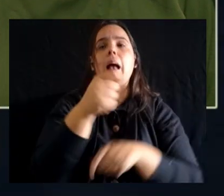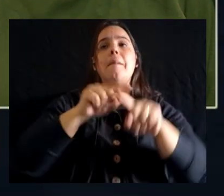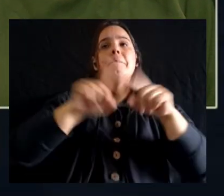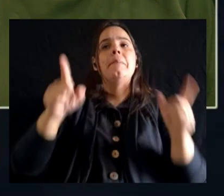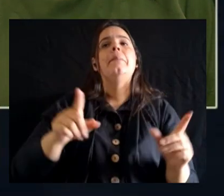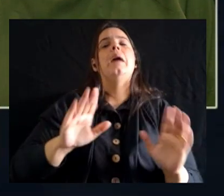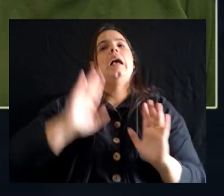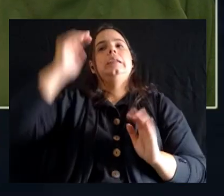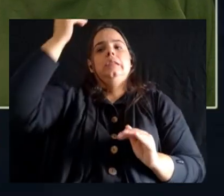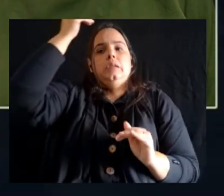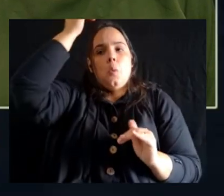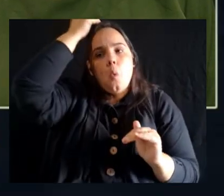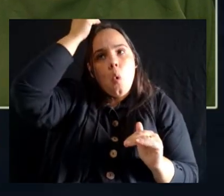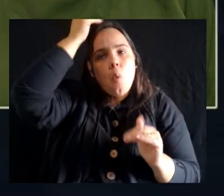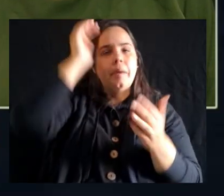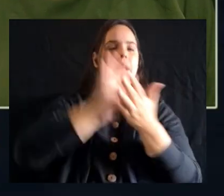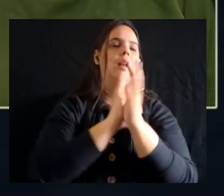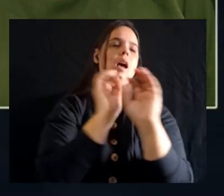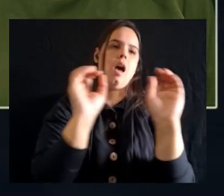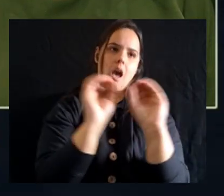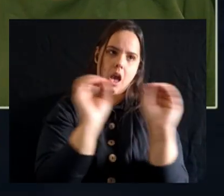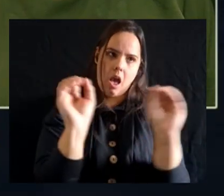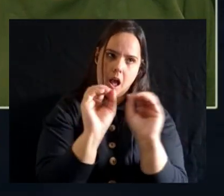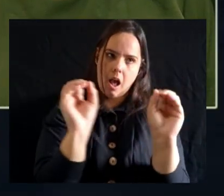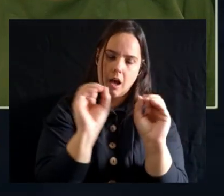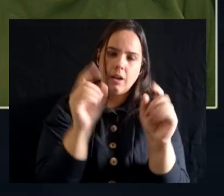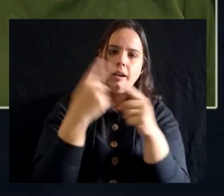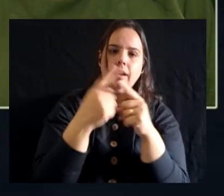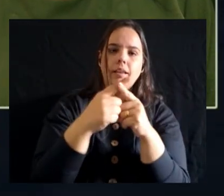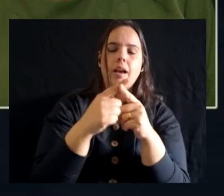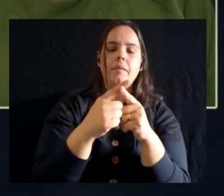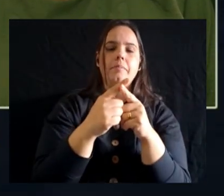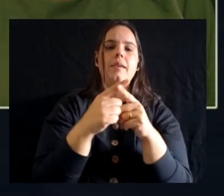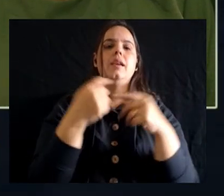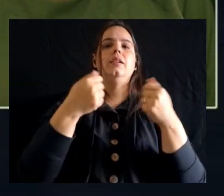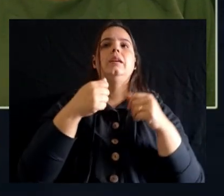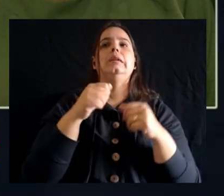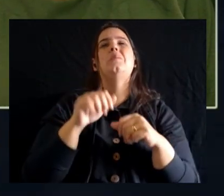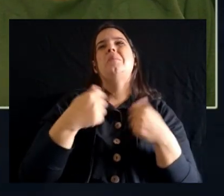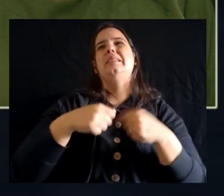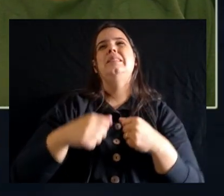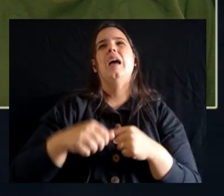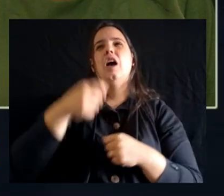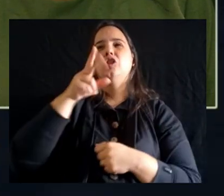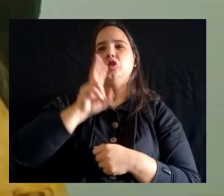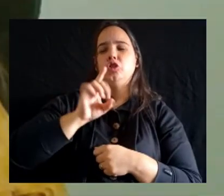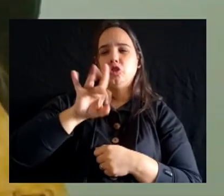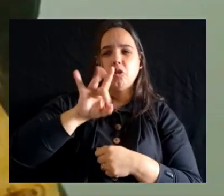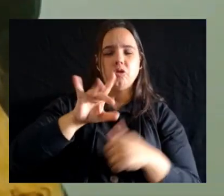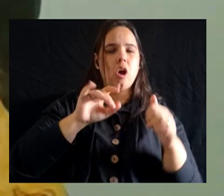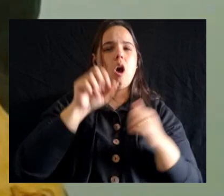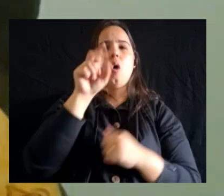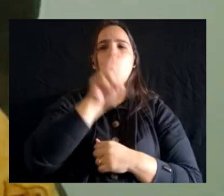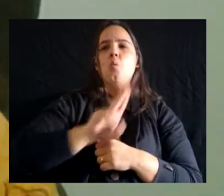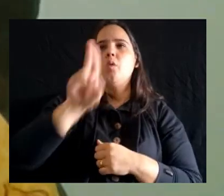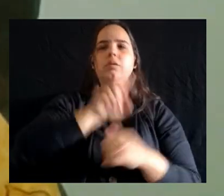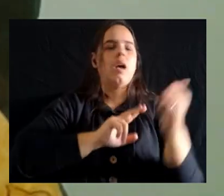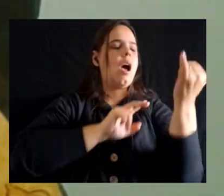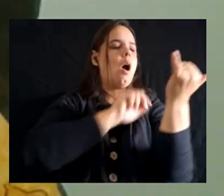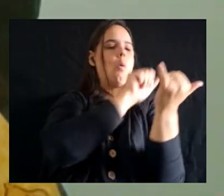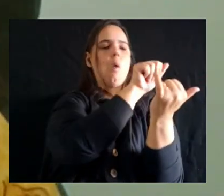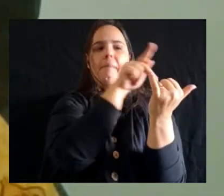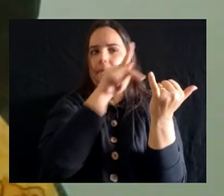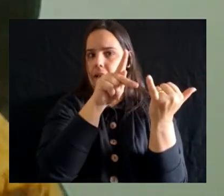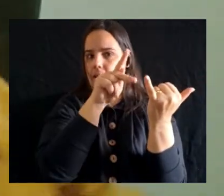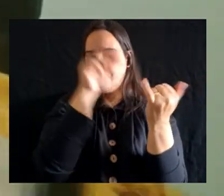dietas restritivas e sem ficar refém dos aplicativos? Olha, eu acho que o ideal é que a